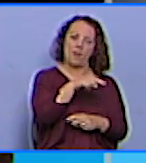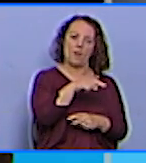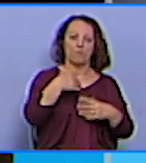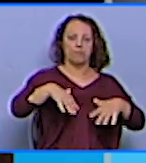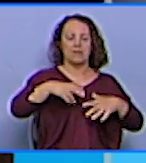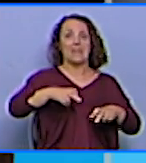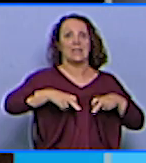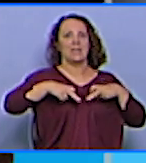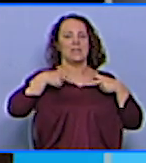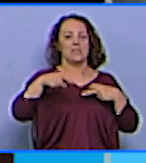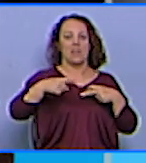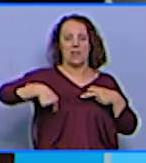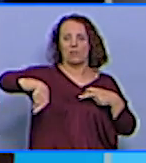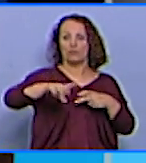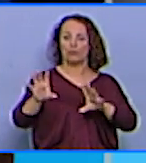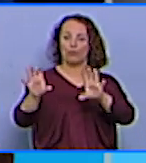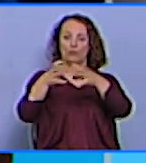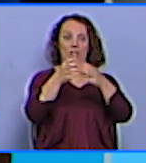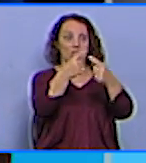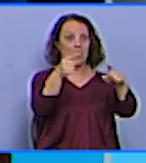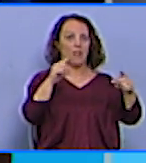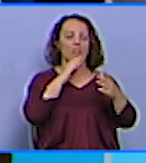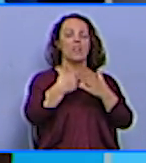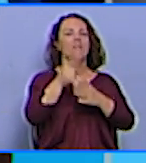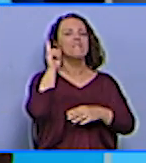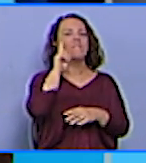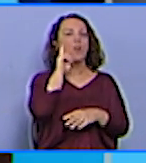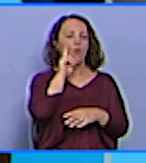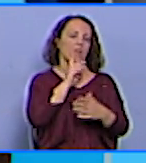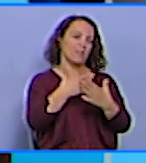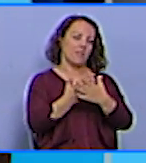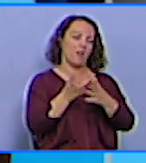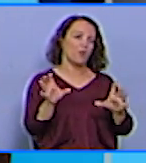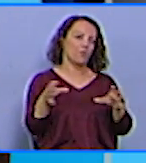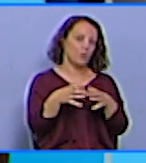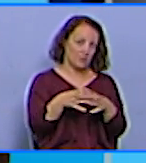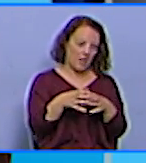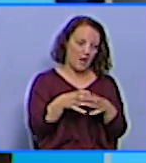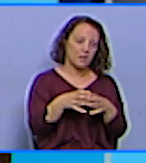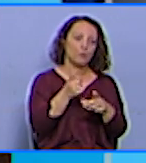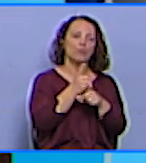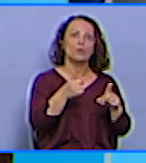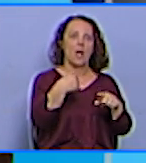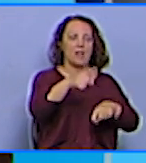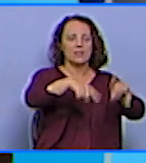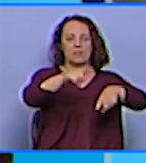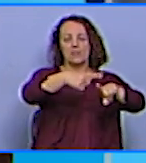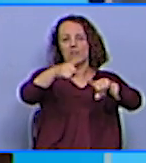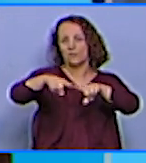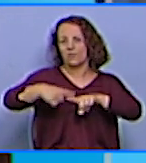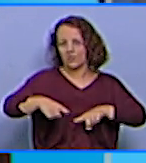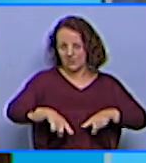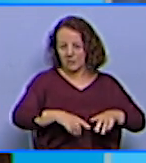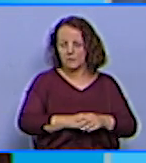riqueza quando as comunidades a têm e as sabem valorizar, uma riqueza para a comunidade, exatamente nesta diversidade de ministérios. Uma